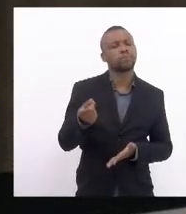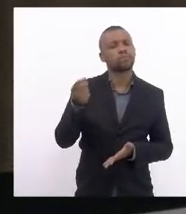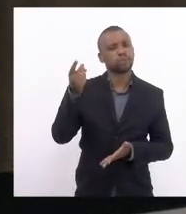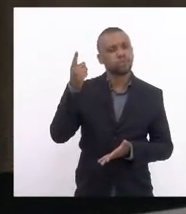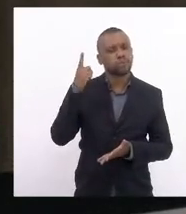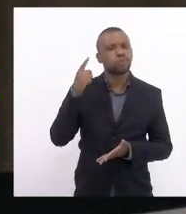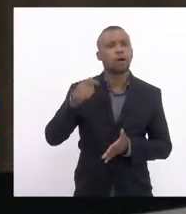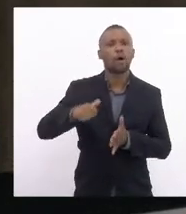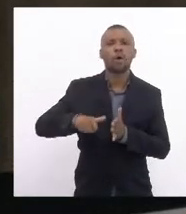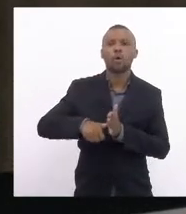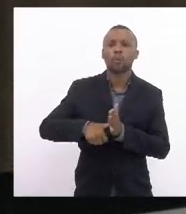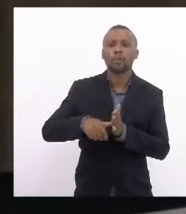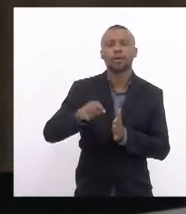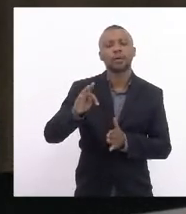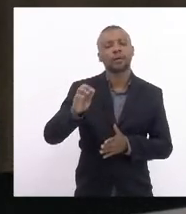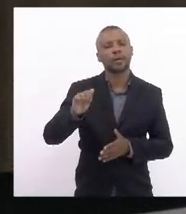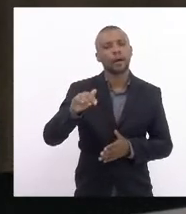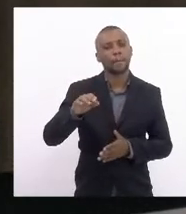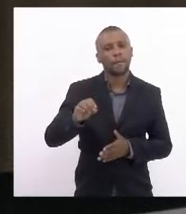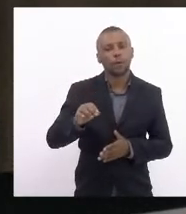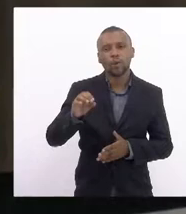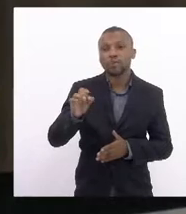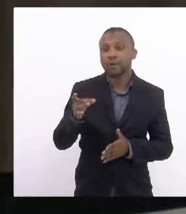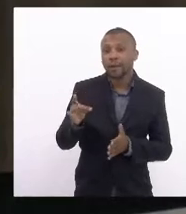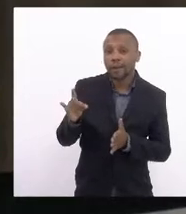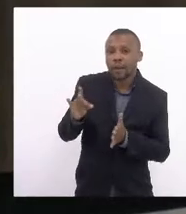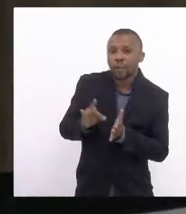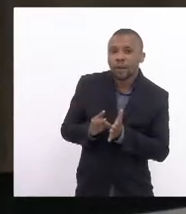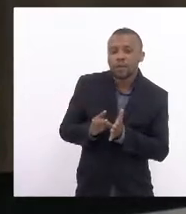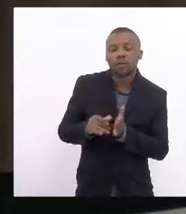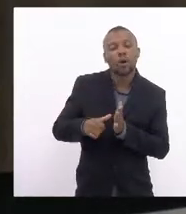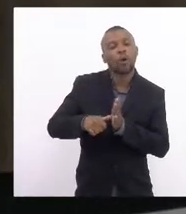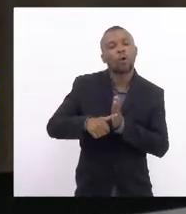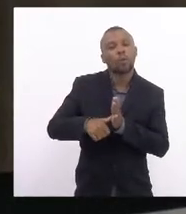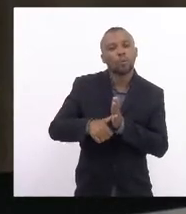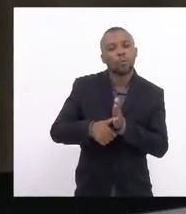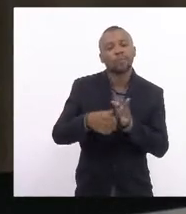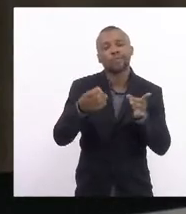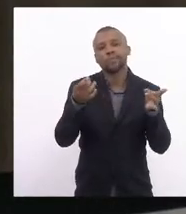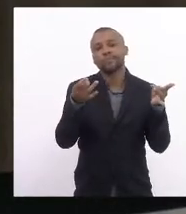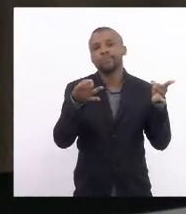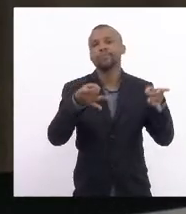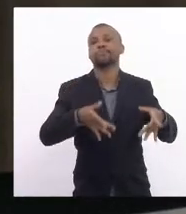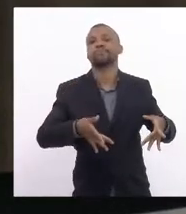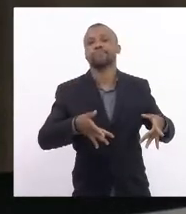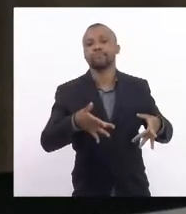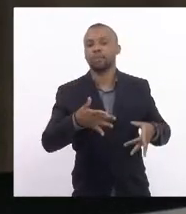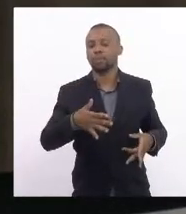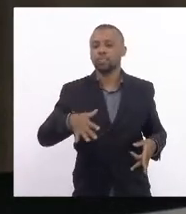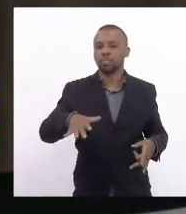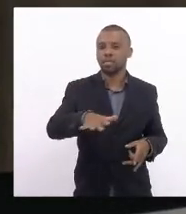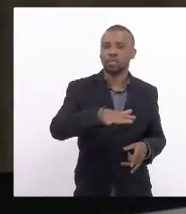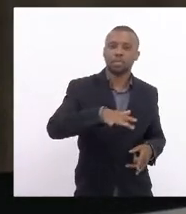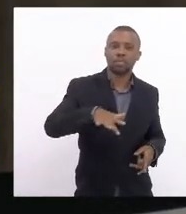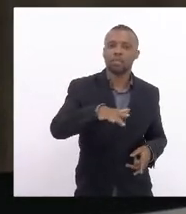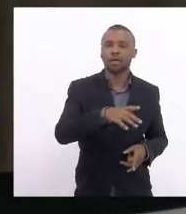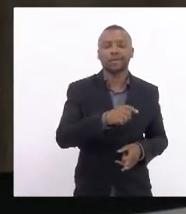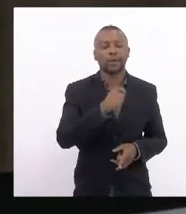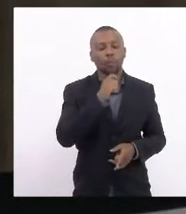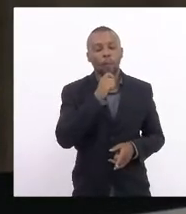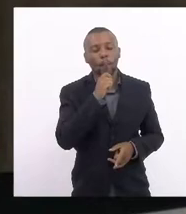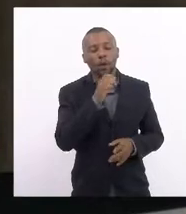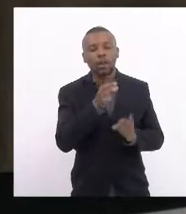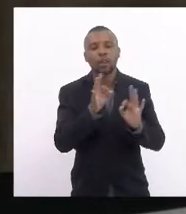e realmente eles, hoje, é um clube absolutamente decadente, né? Sem nenhum tipo